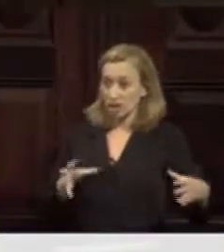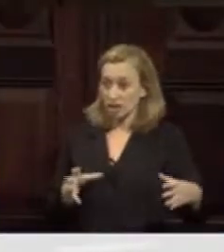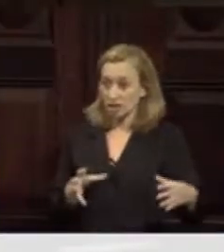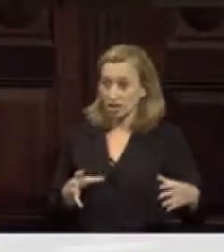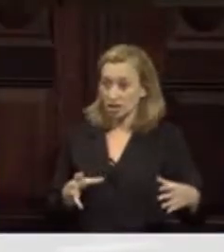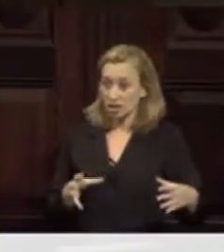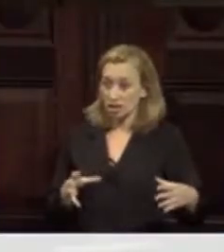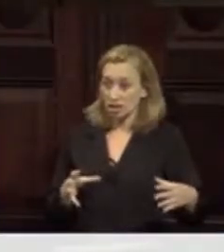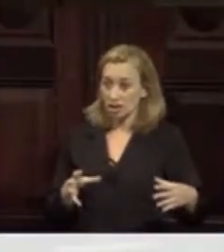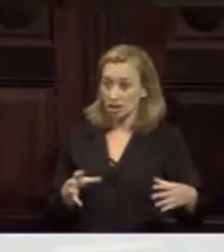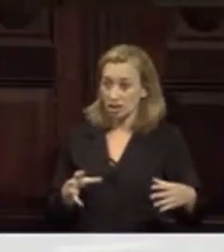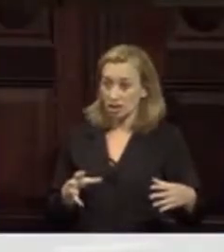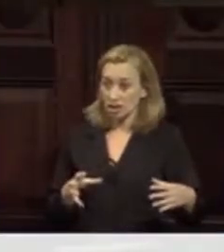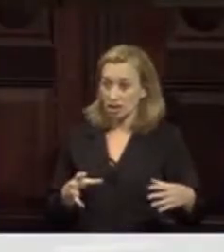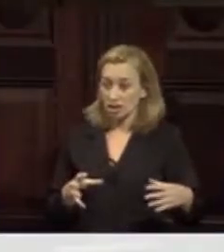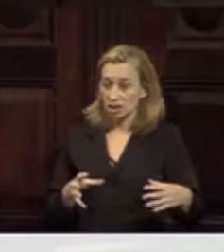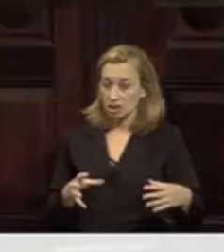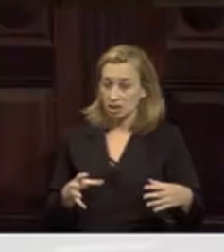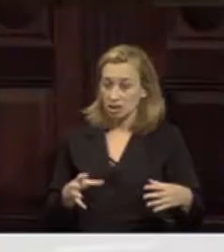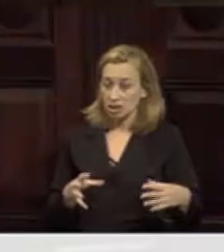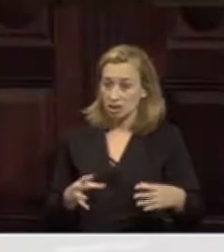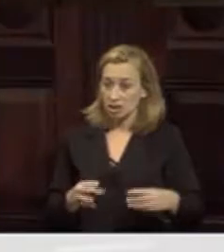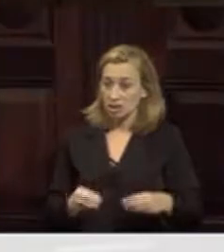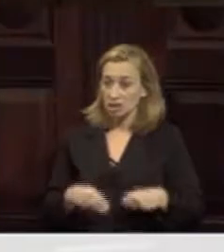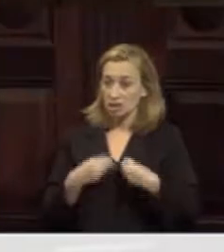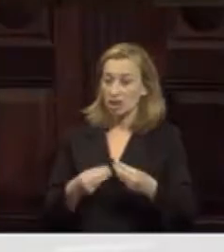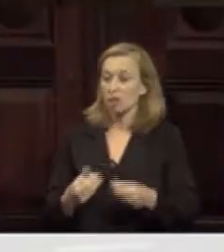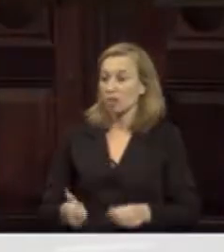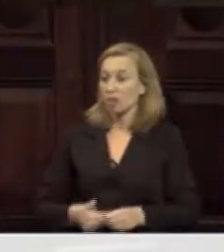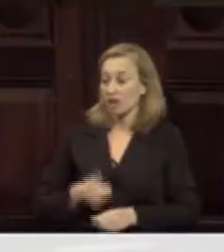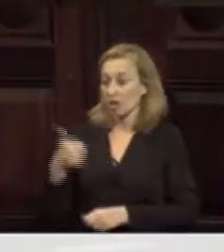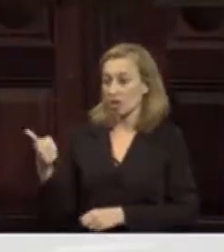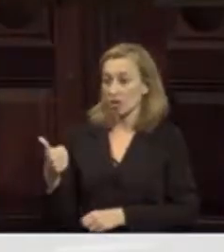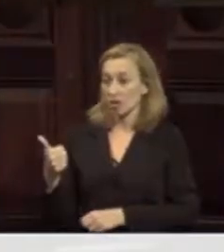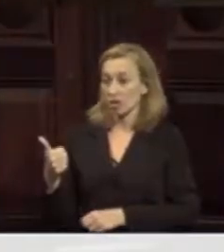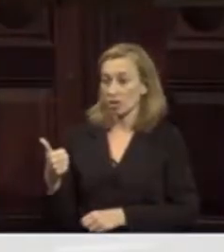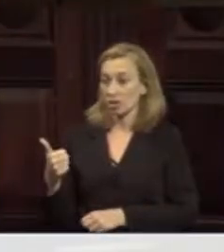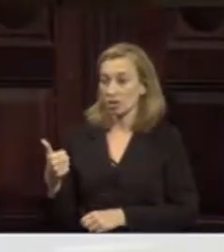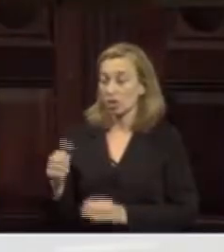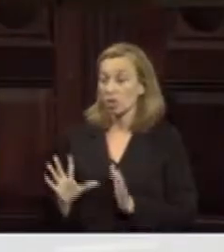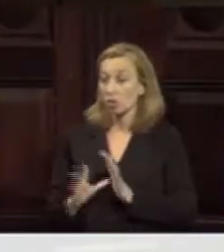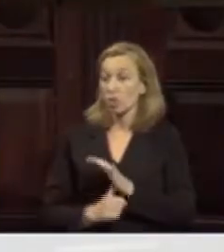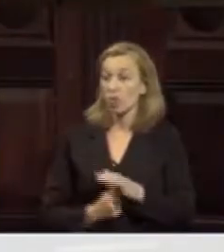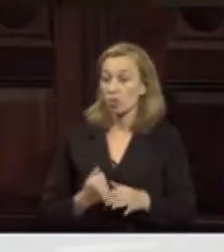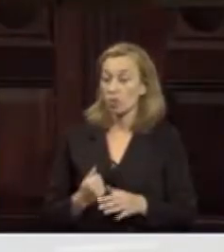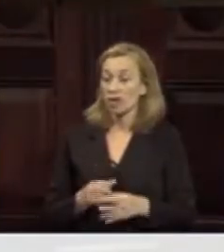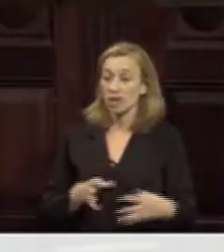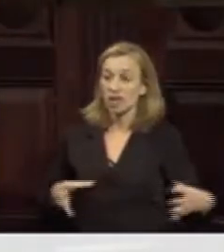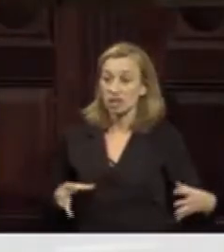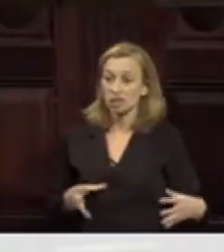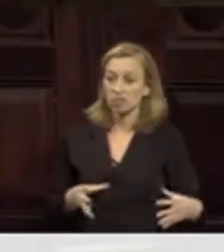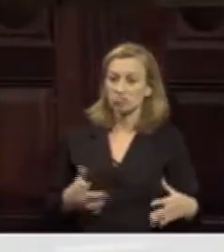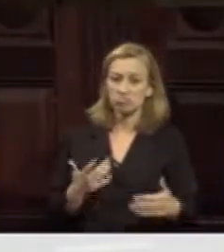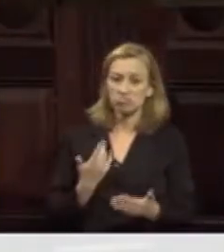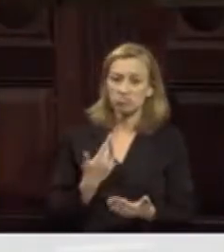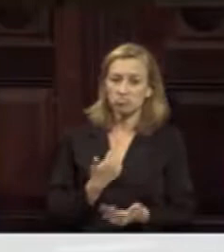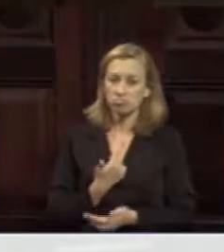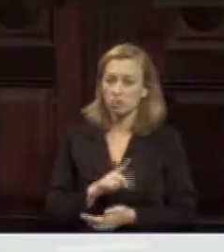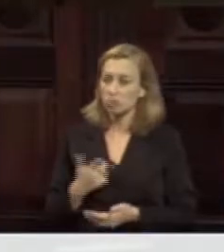integram o rol dos grandes devedores. E não houve nenhum estudo para tentar